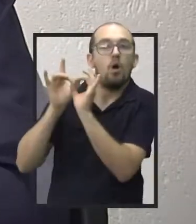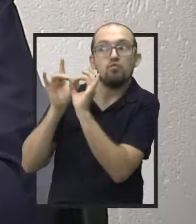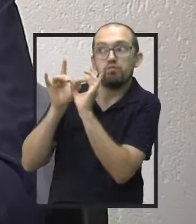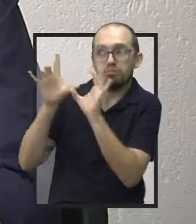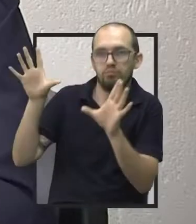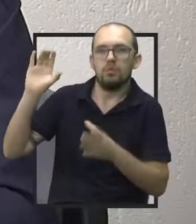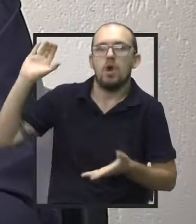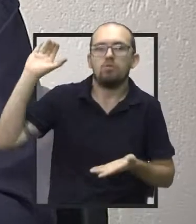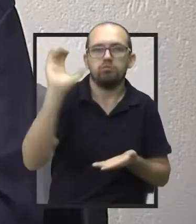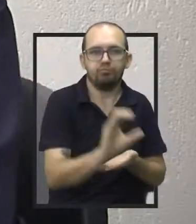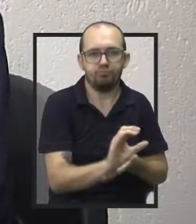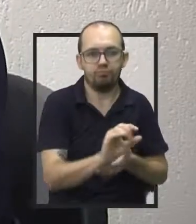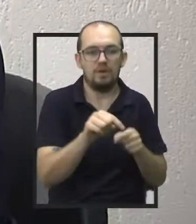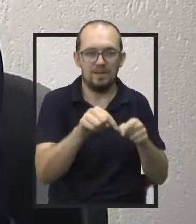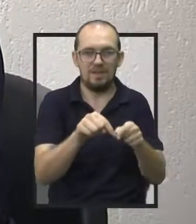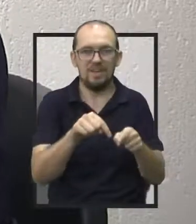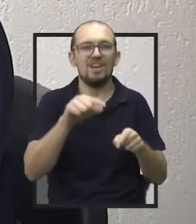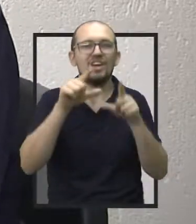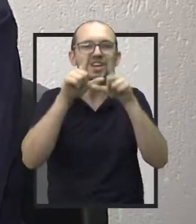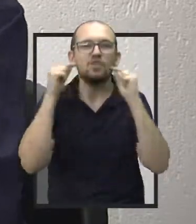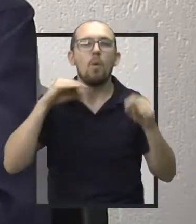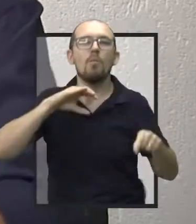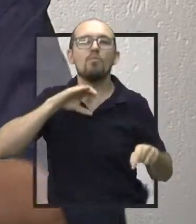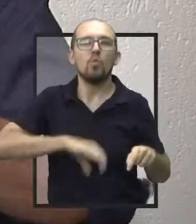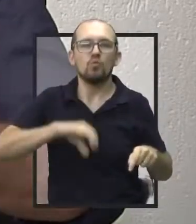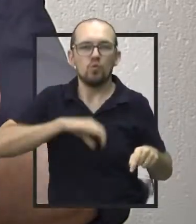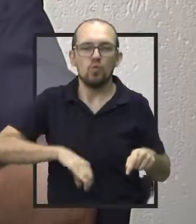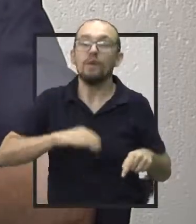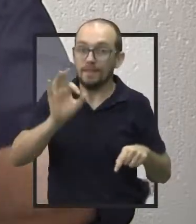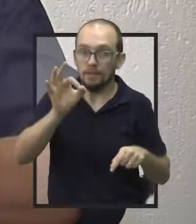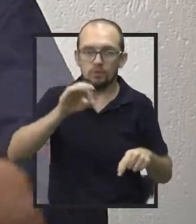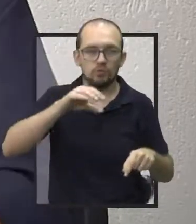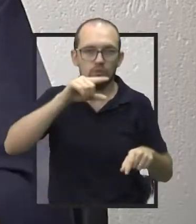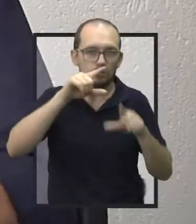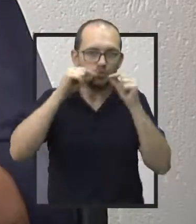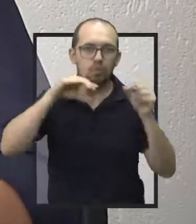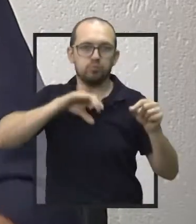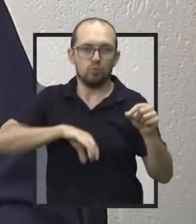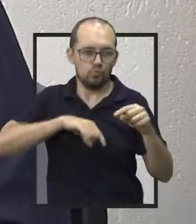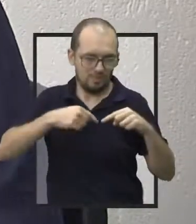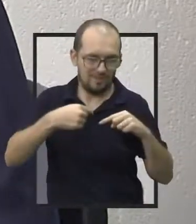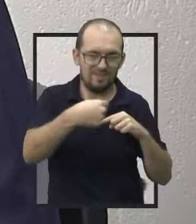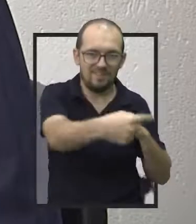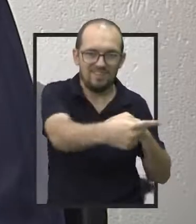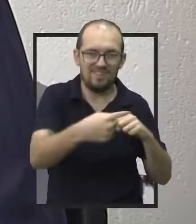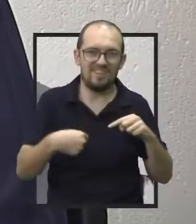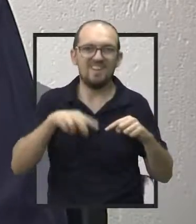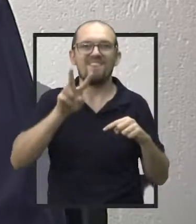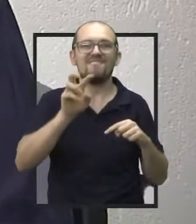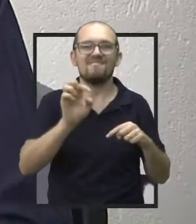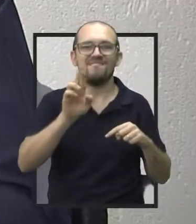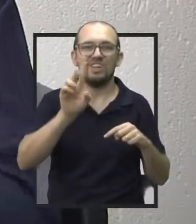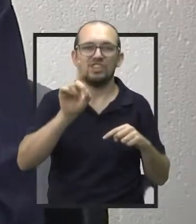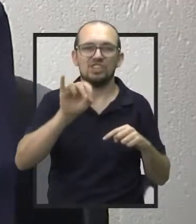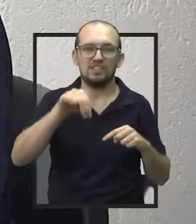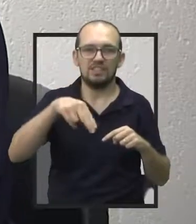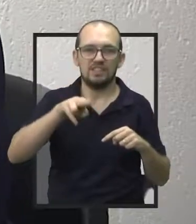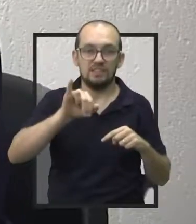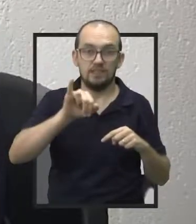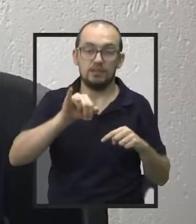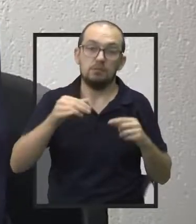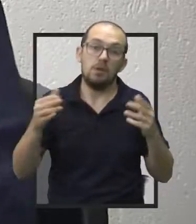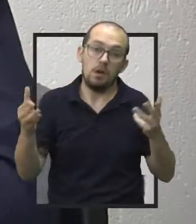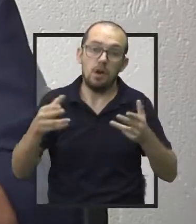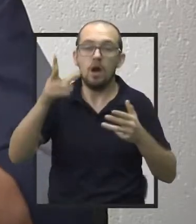josé maria verdini é o photon dúvida já o tom dúbio justamente tanto é que a prefeitura já abriu até uma licitação